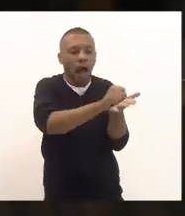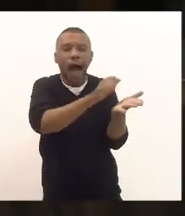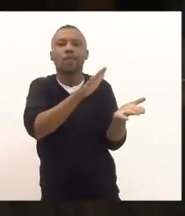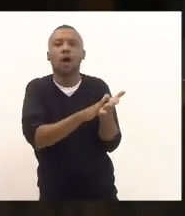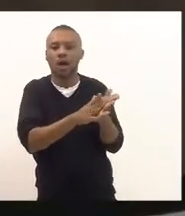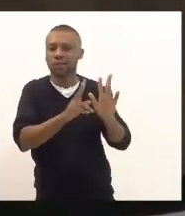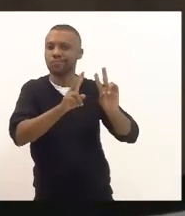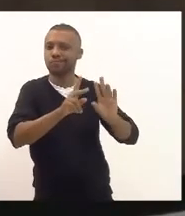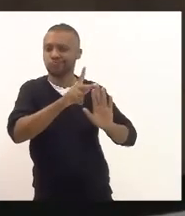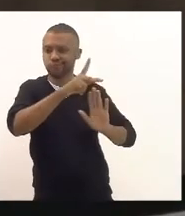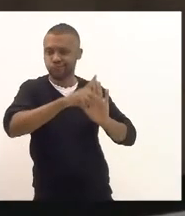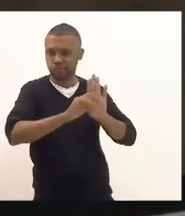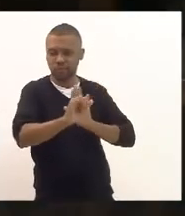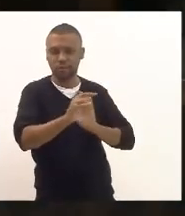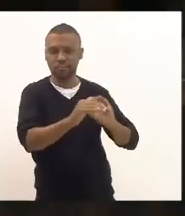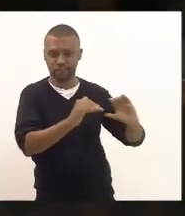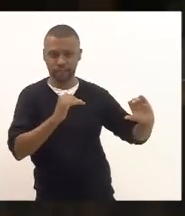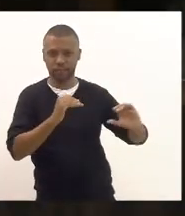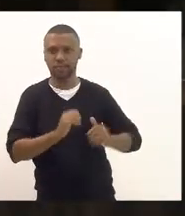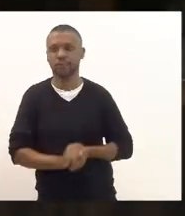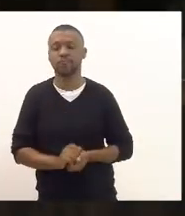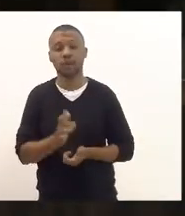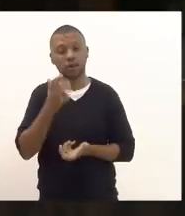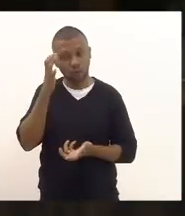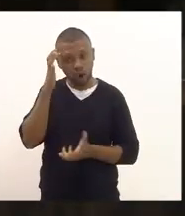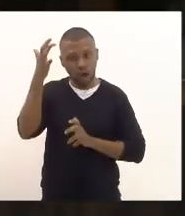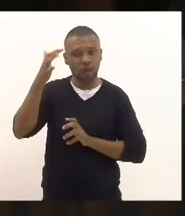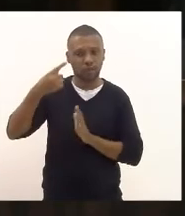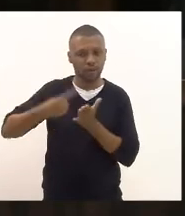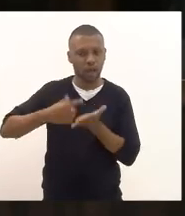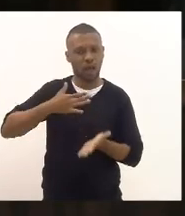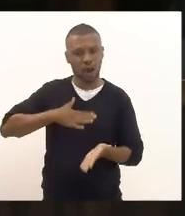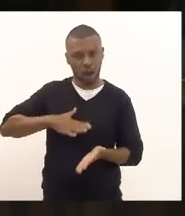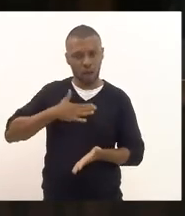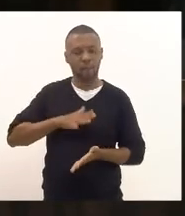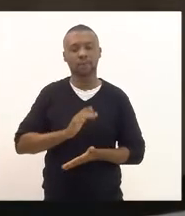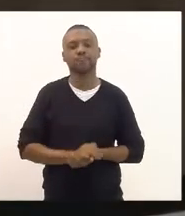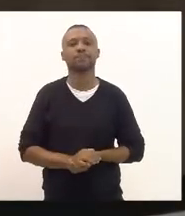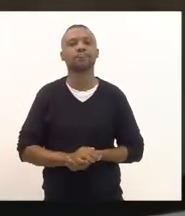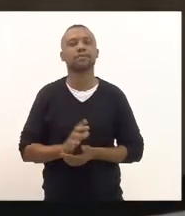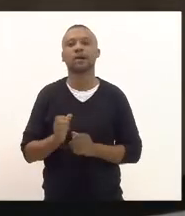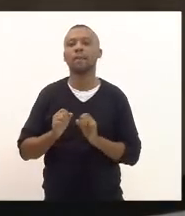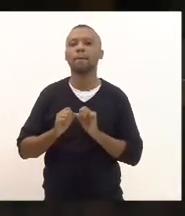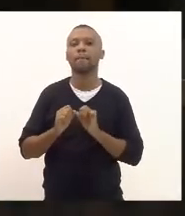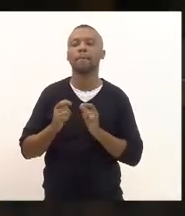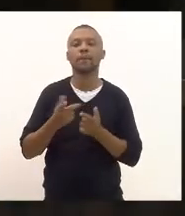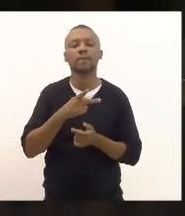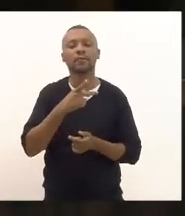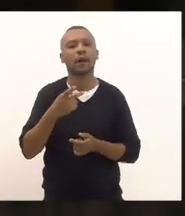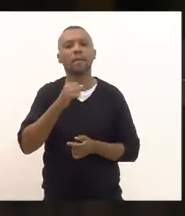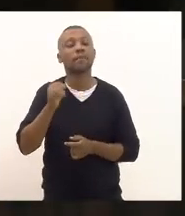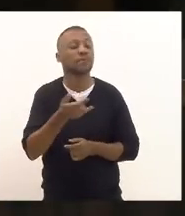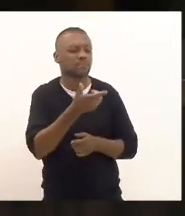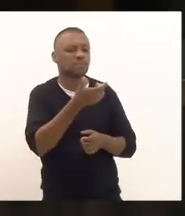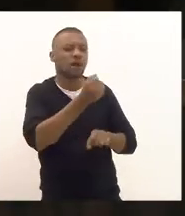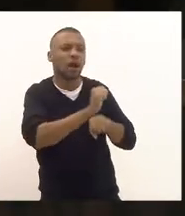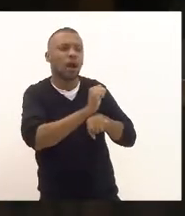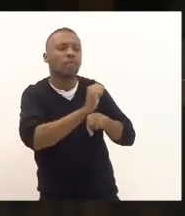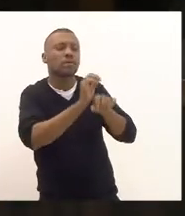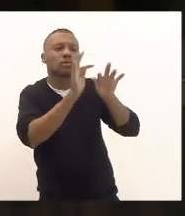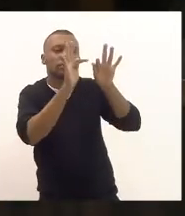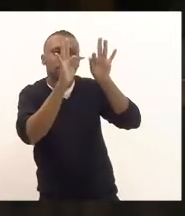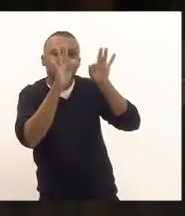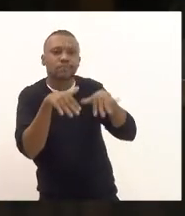projeto e pode usar eu vou eu vou resolver agora Presidente aproveitando o ensejo nós deixa eu terminar